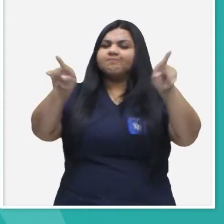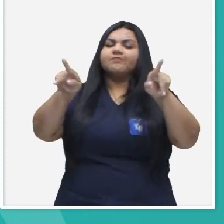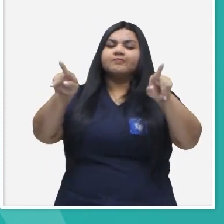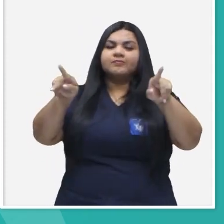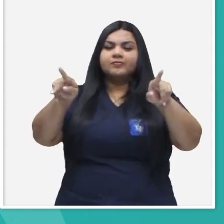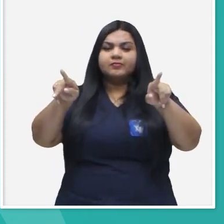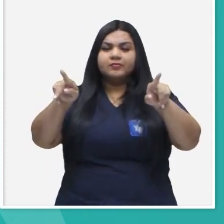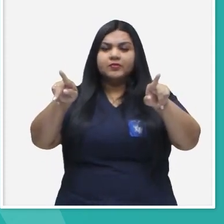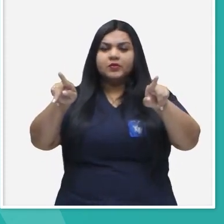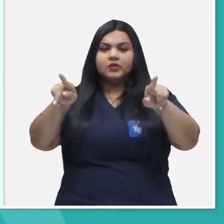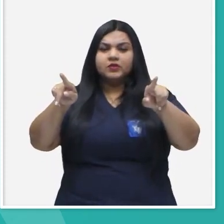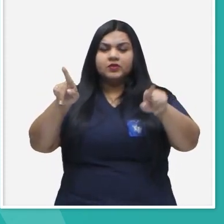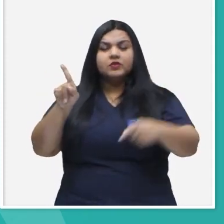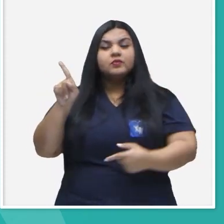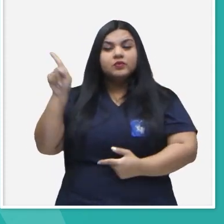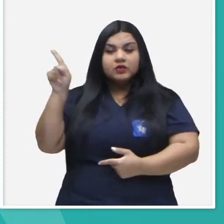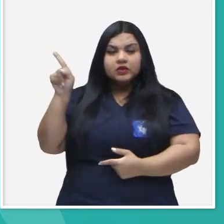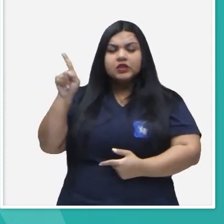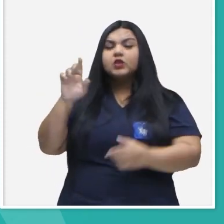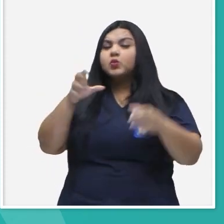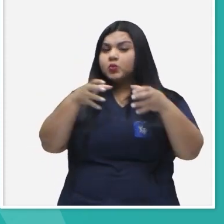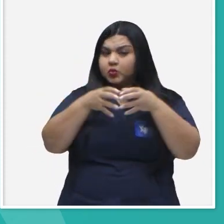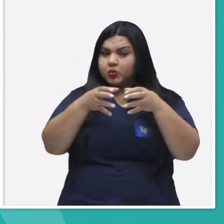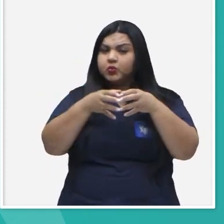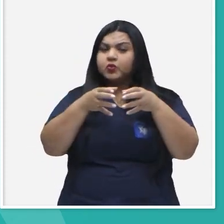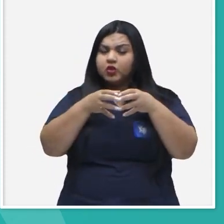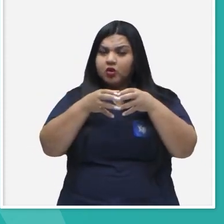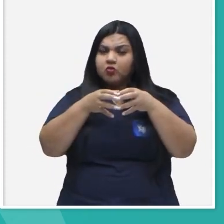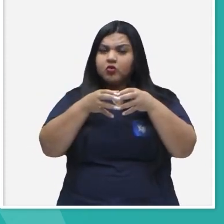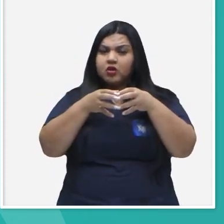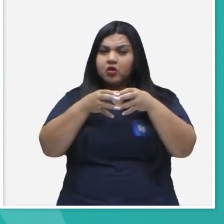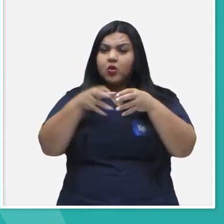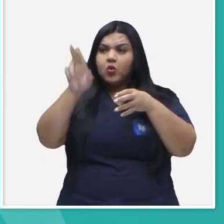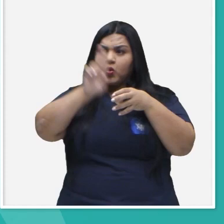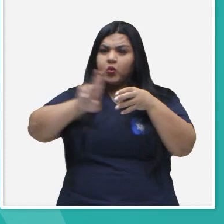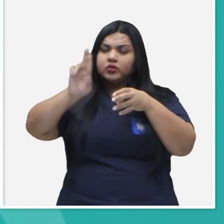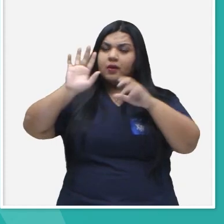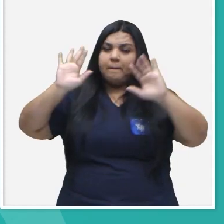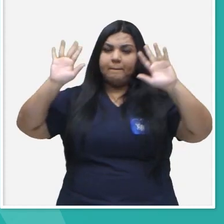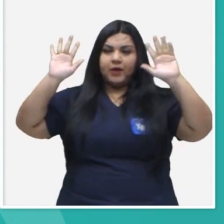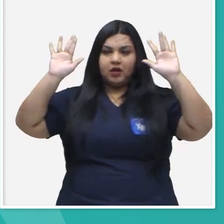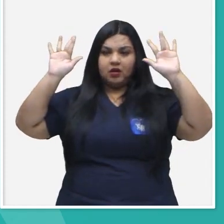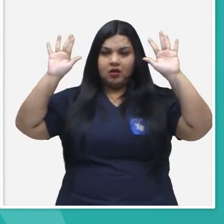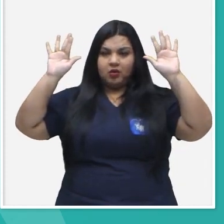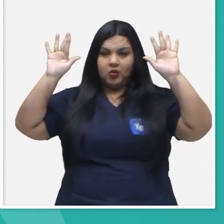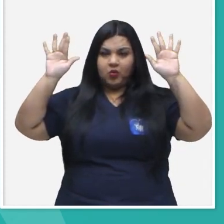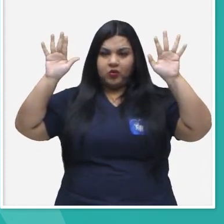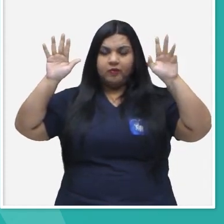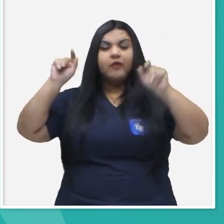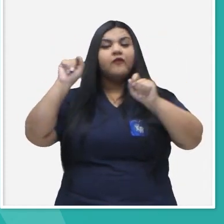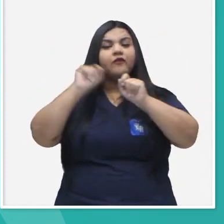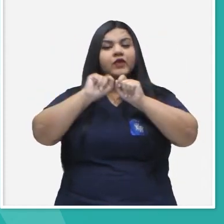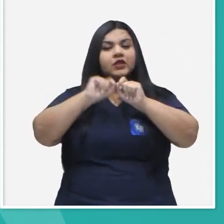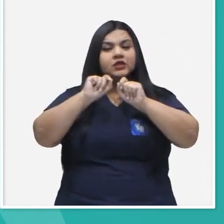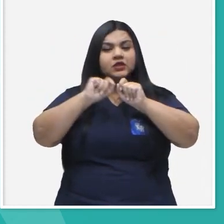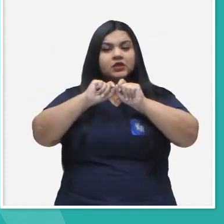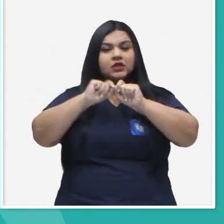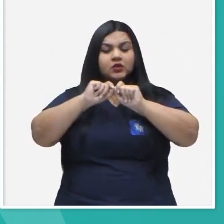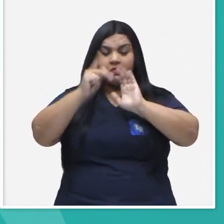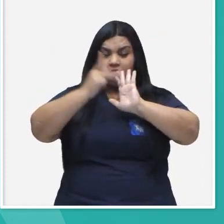grande, né? É o esporte coletivo onde se é utilizado o quê? As mãos para fazer aí